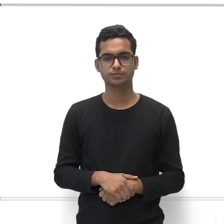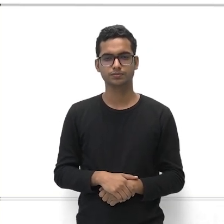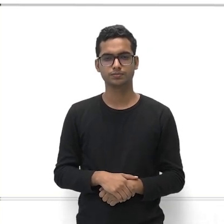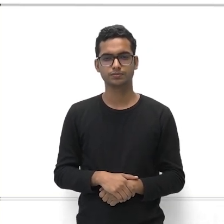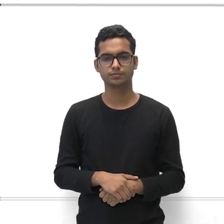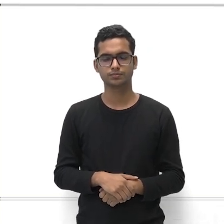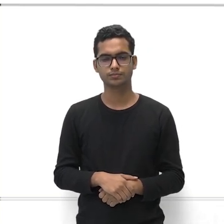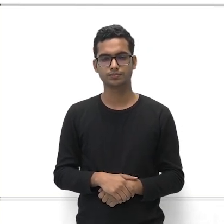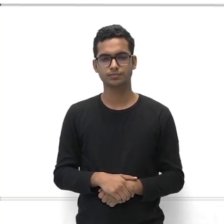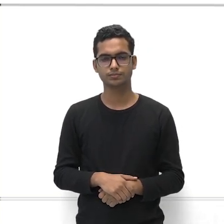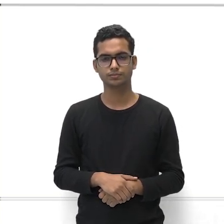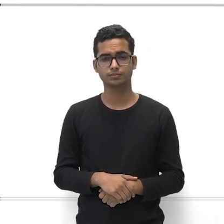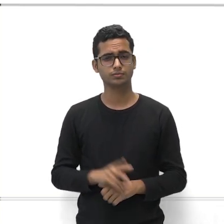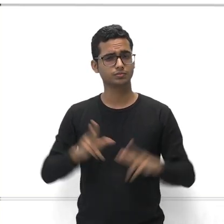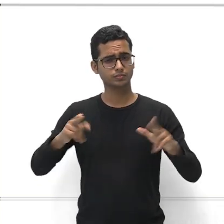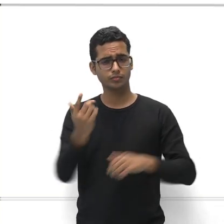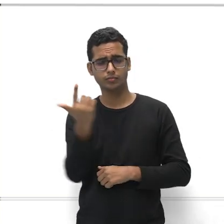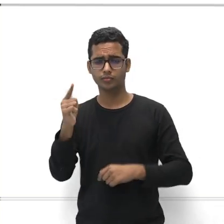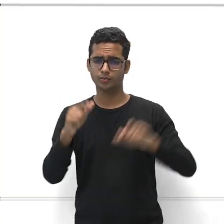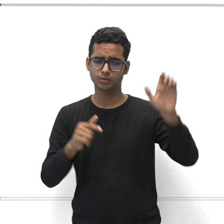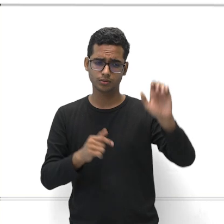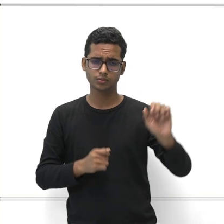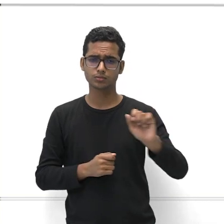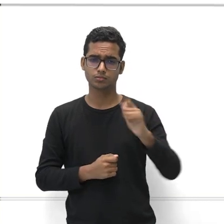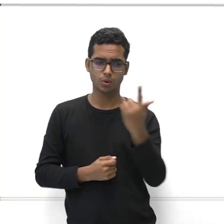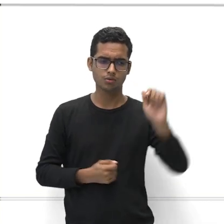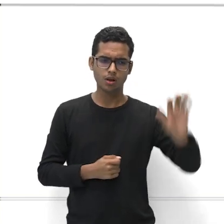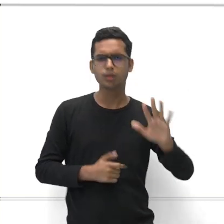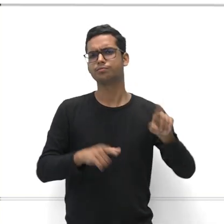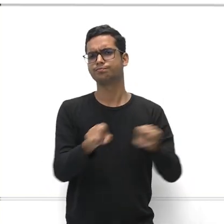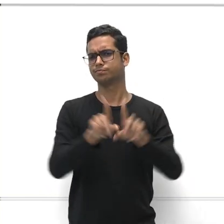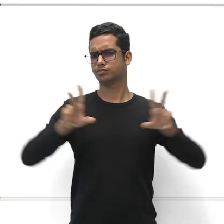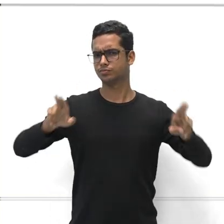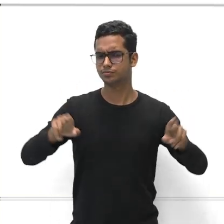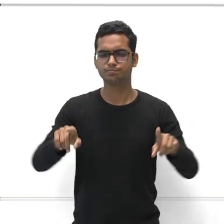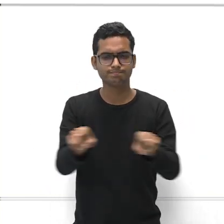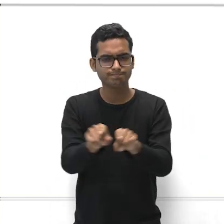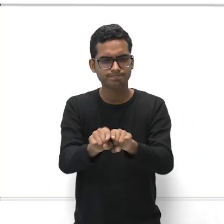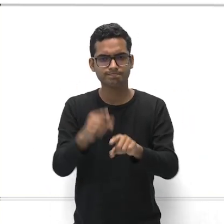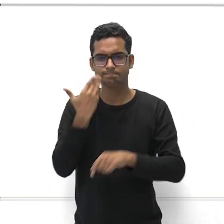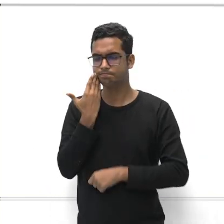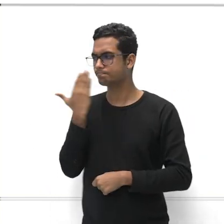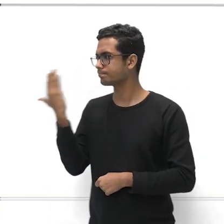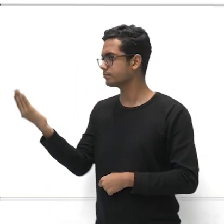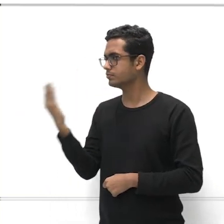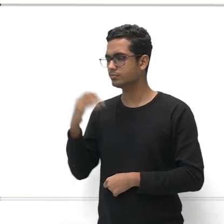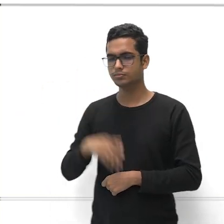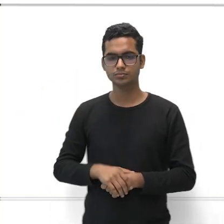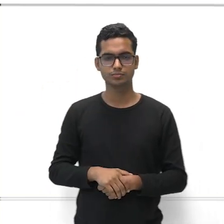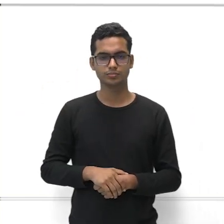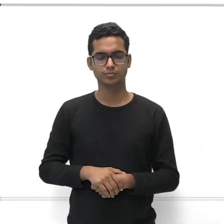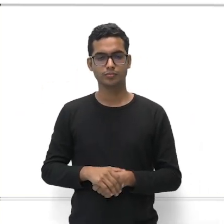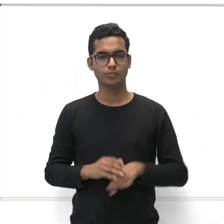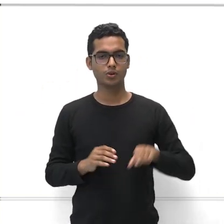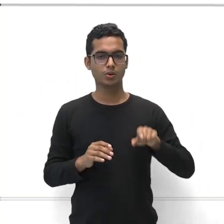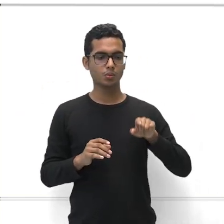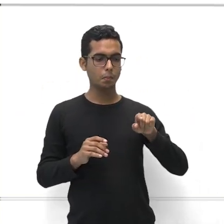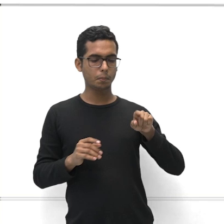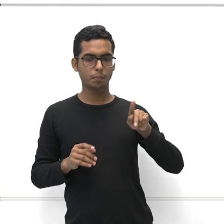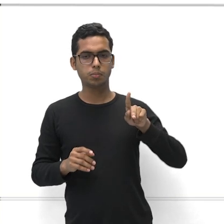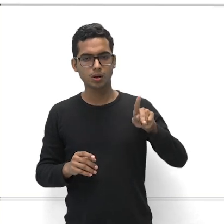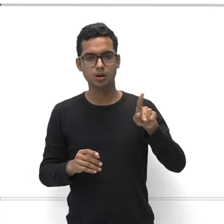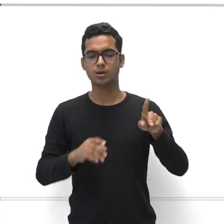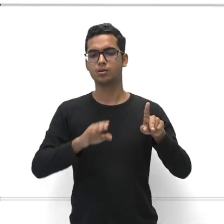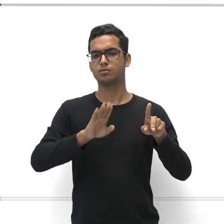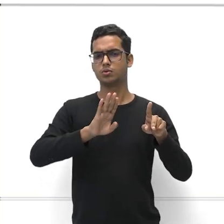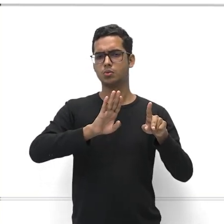O mesmo procedimento vai ser feito na outra extremidade. Então estamos aqui, ó. A ponta seca vai ficar em B, a ponta com o grafite